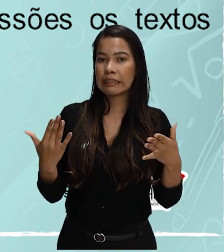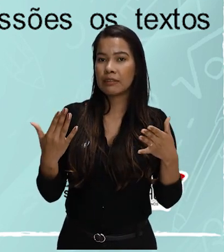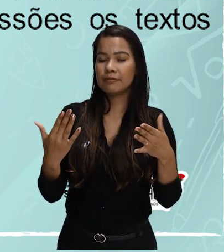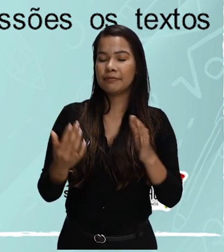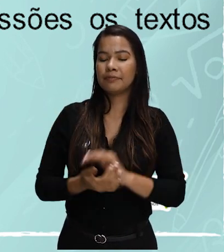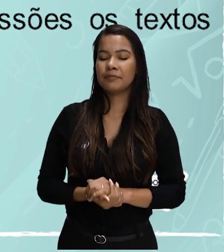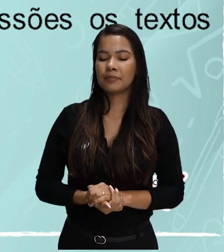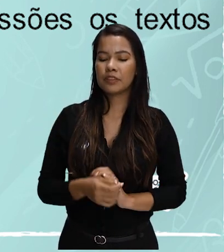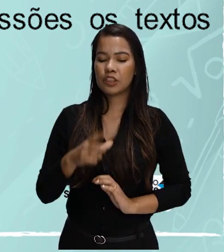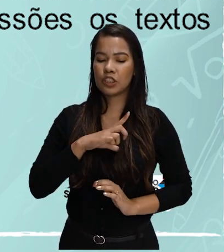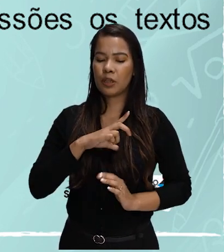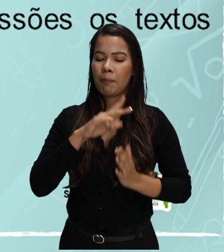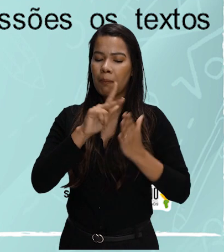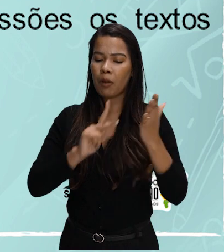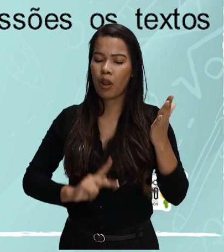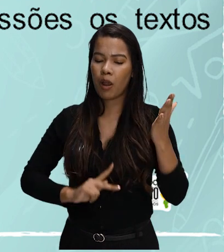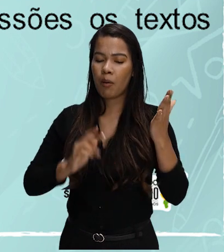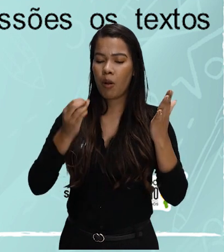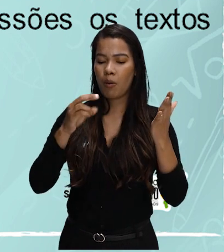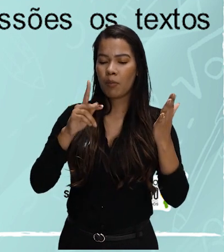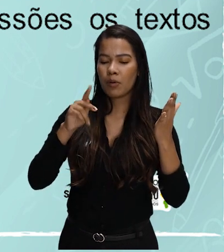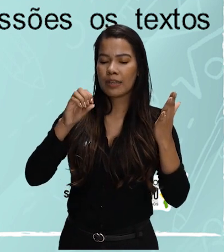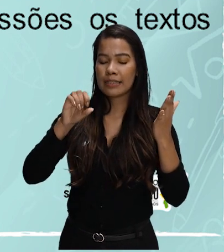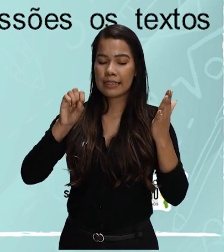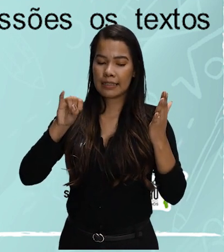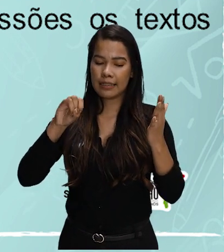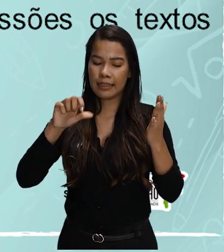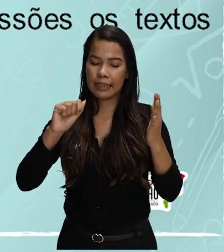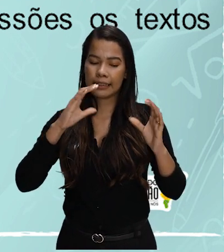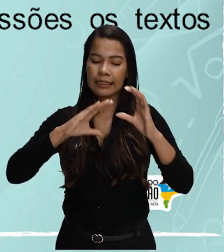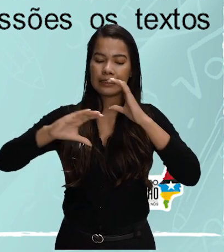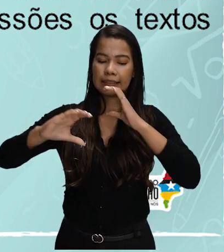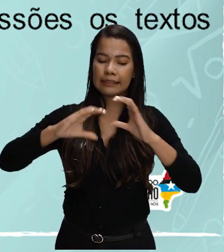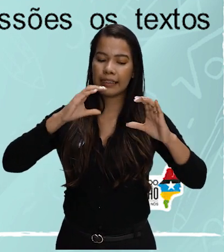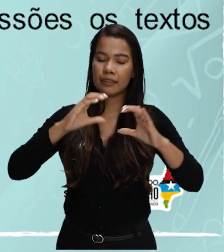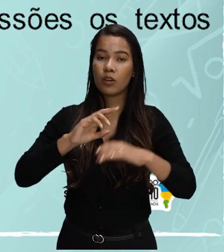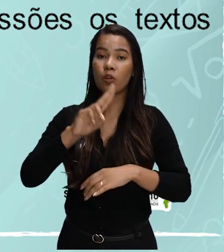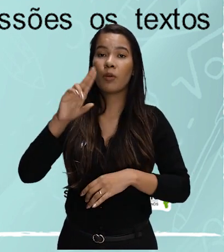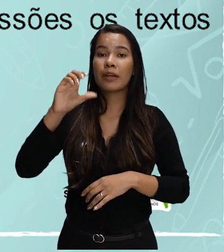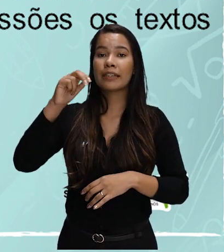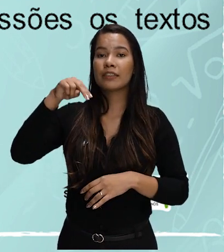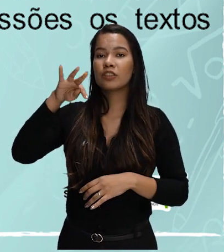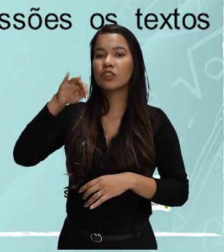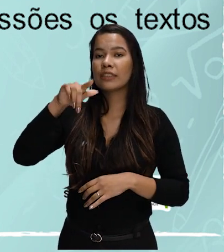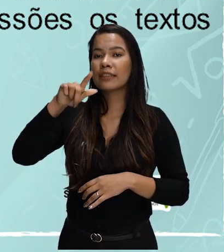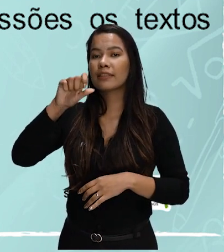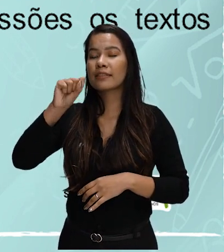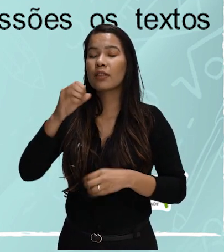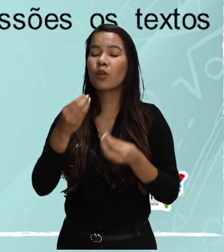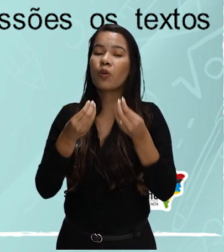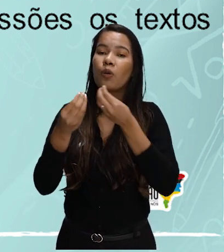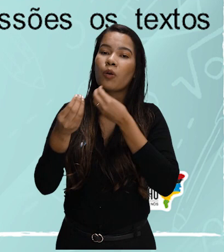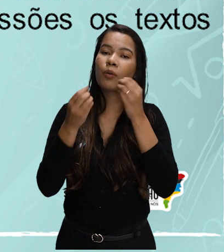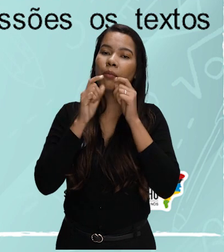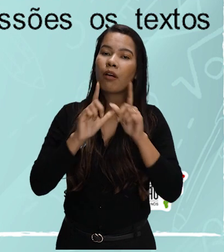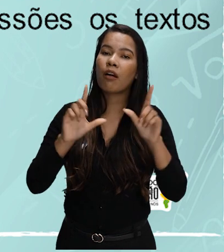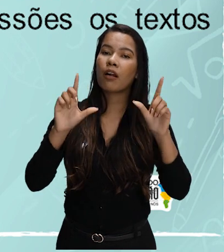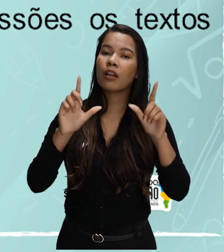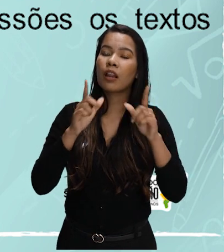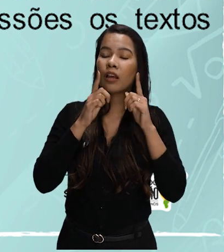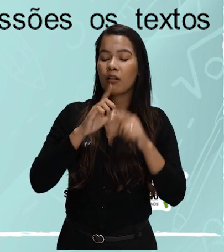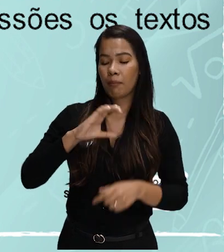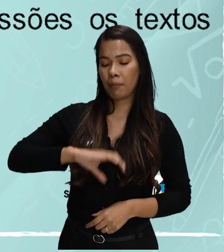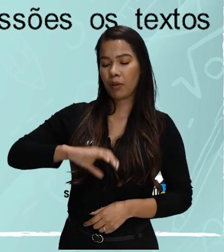de um poema ou poesia cantada, chamada de cantigas. E como a língua portuguesa ainda não estava bem definida,